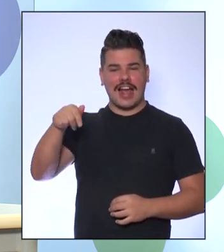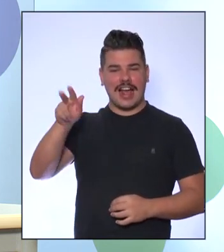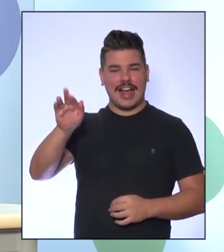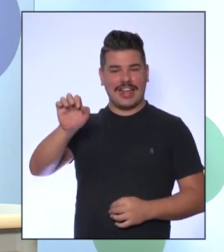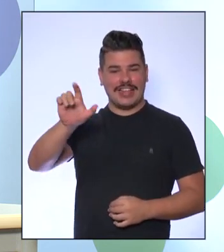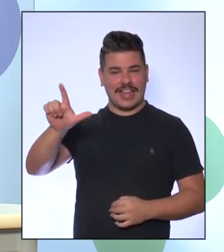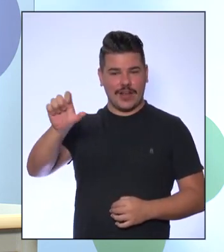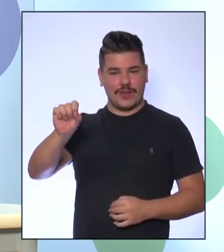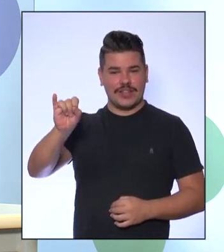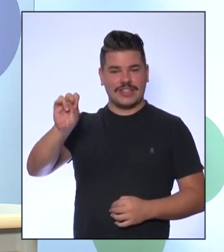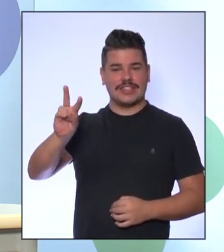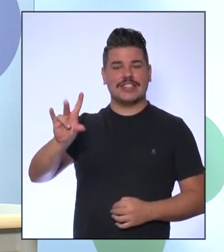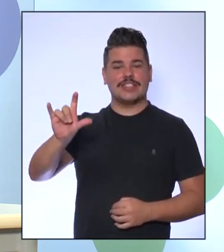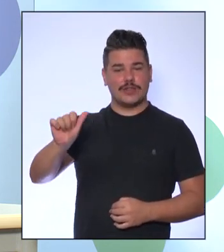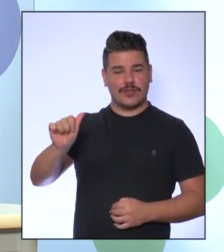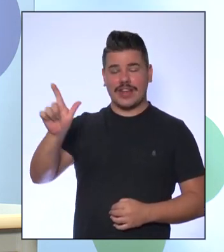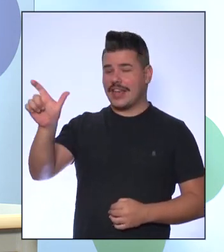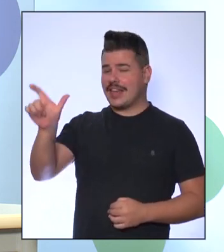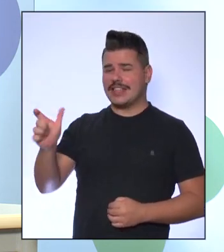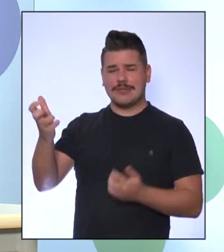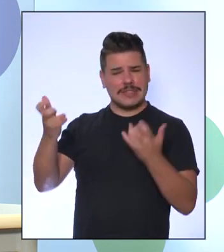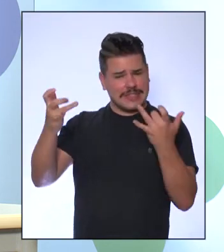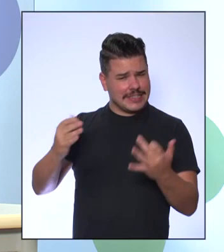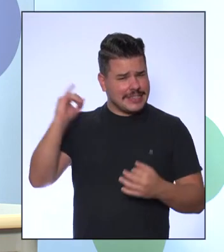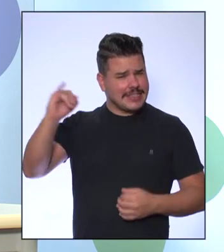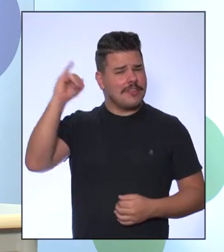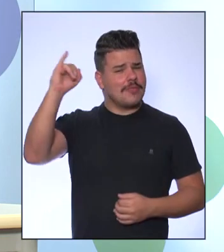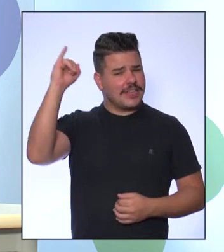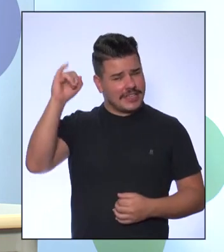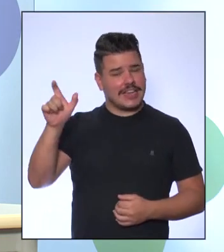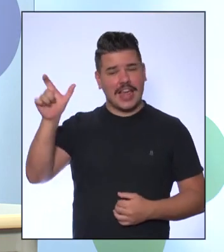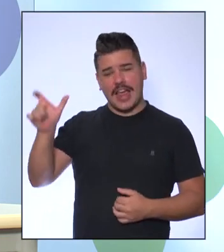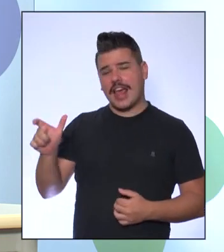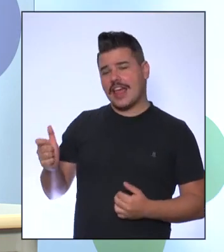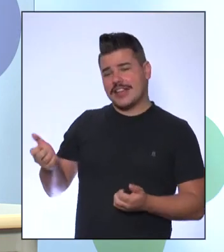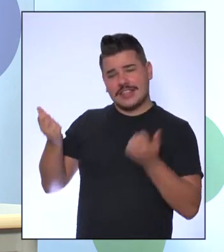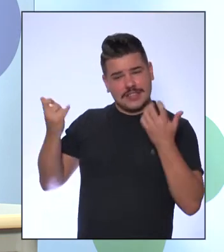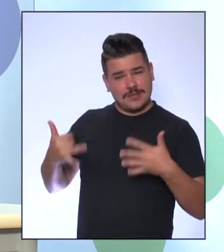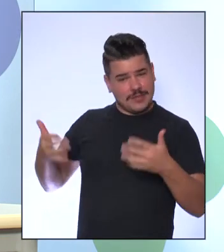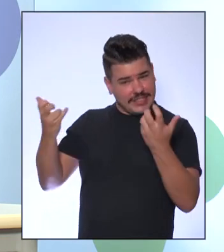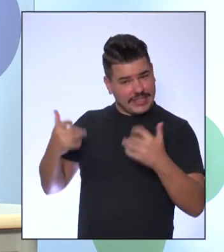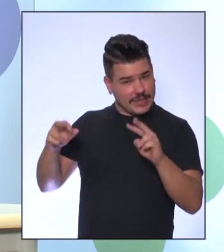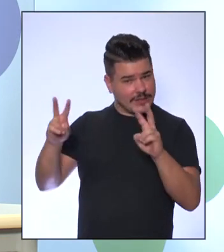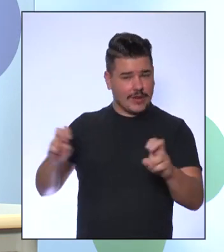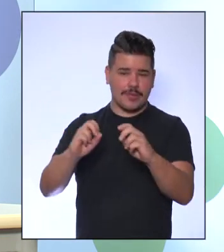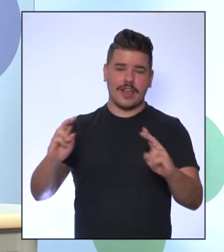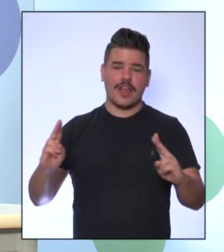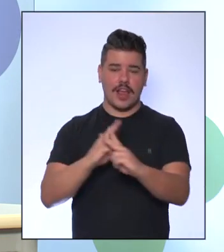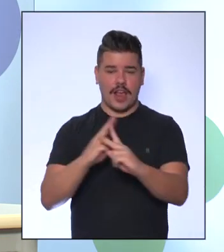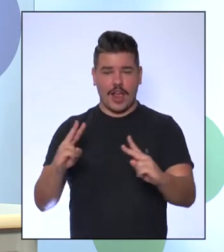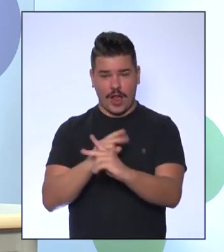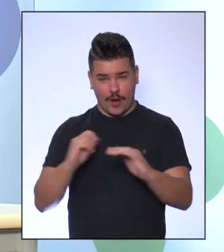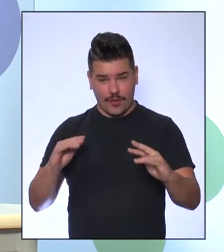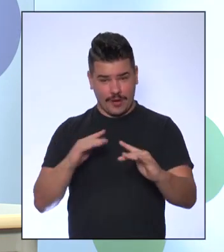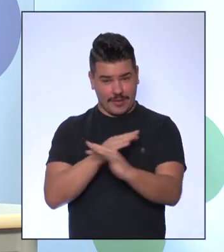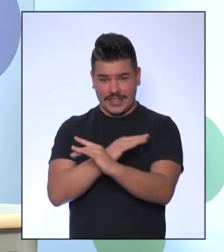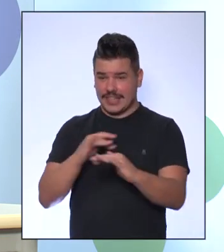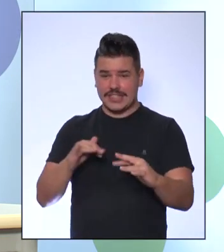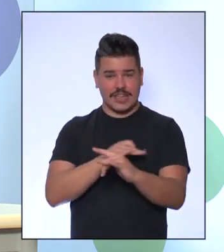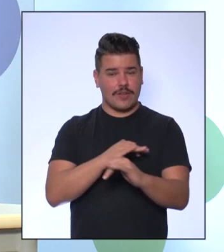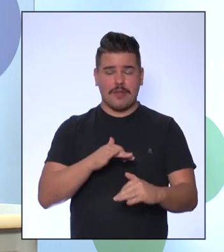dado interessante. Ela afirma que a urbanização é o crescimento das cidades.